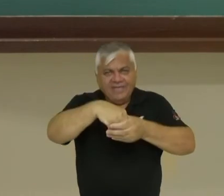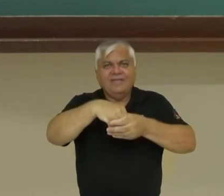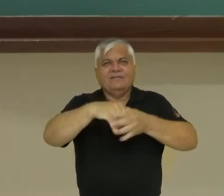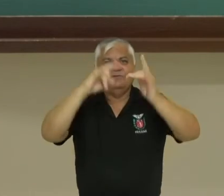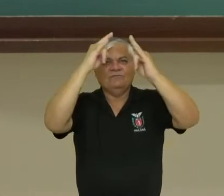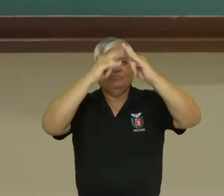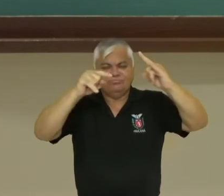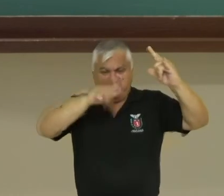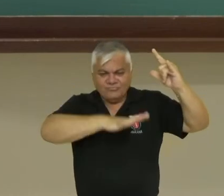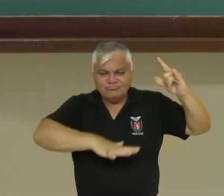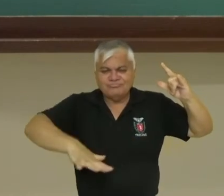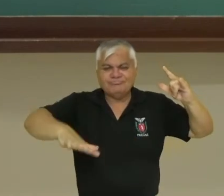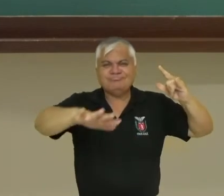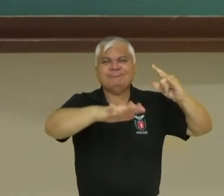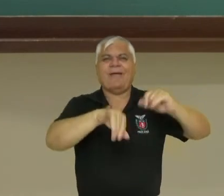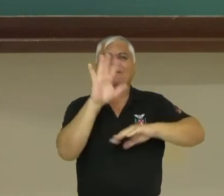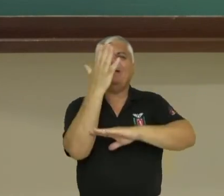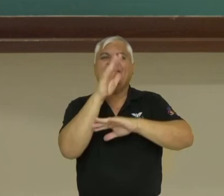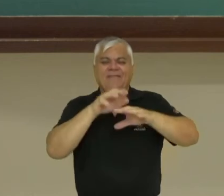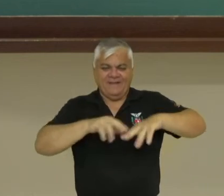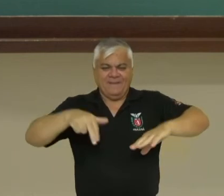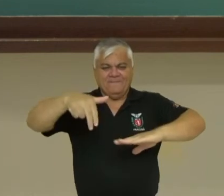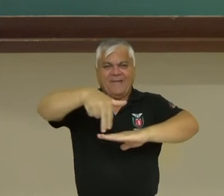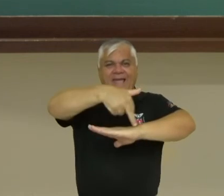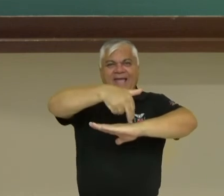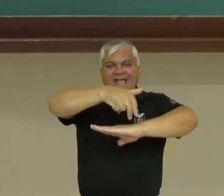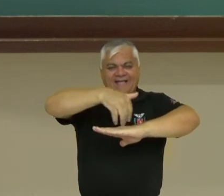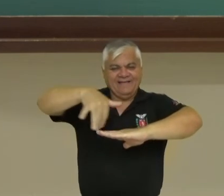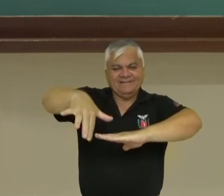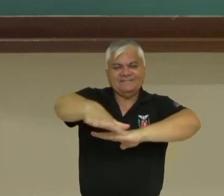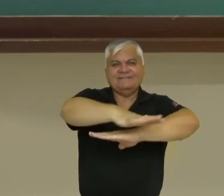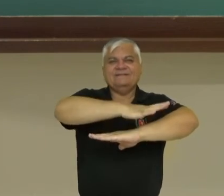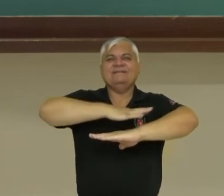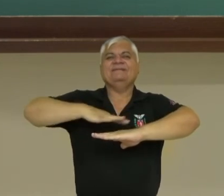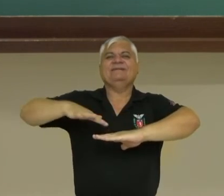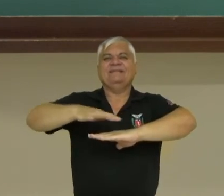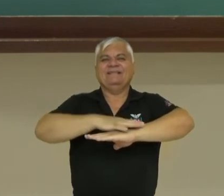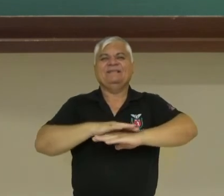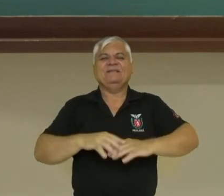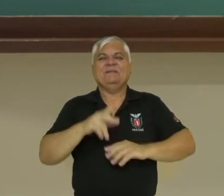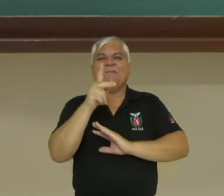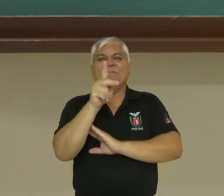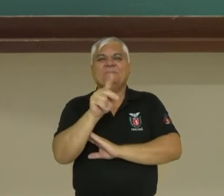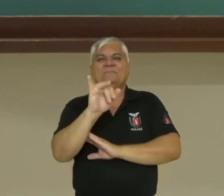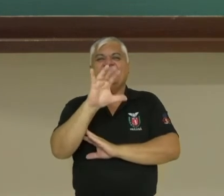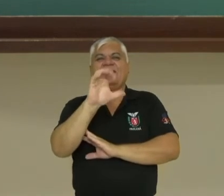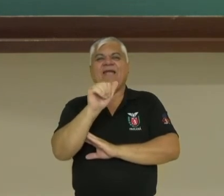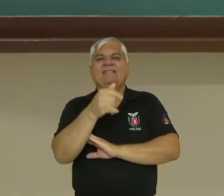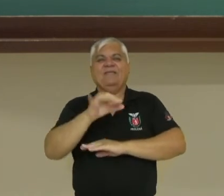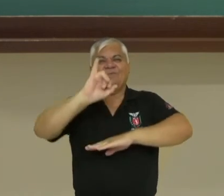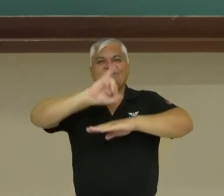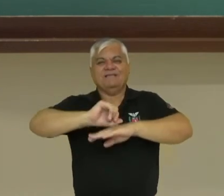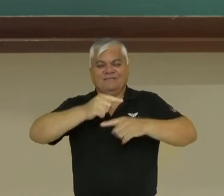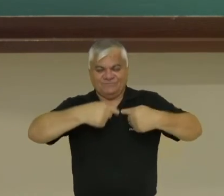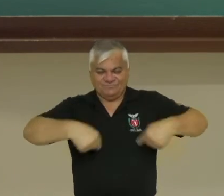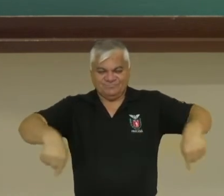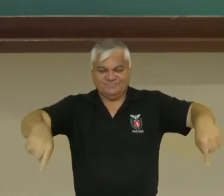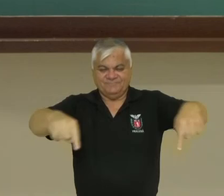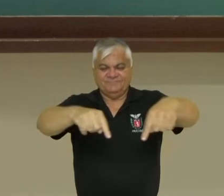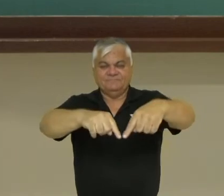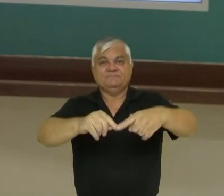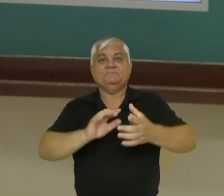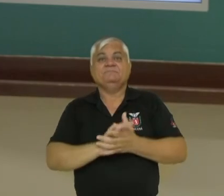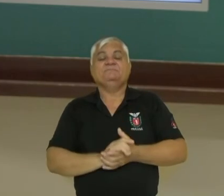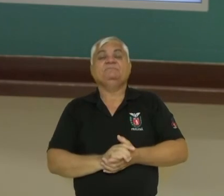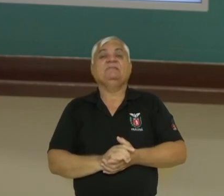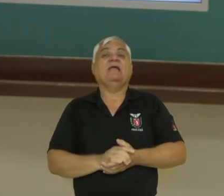o palco do circo, né? Onde os palhaços, os mágicos se apresentam. É no picadeiro, né? No espaço central. Então, ali